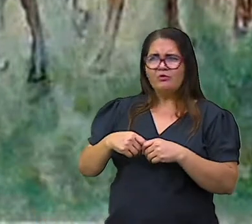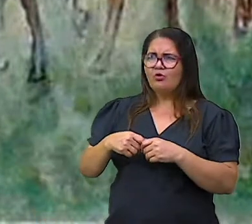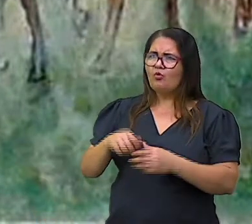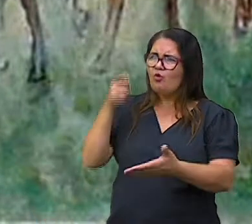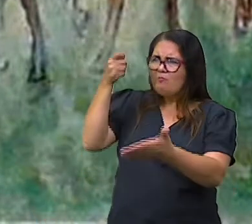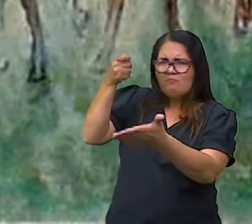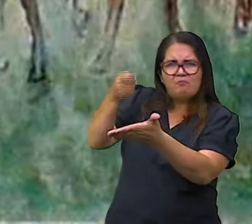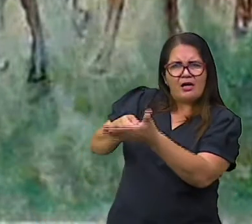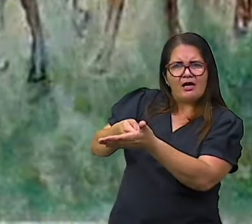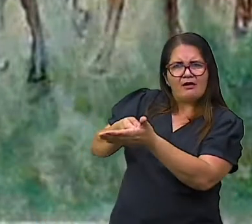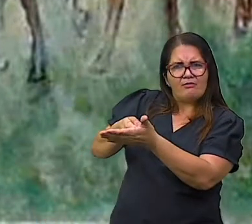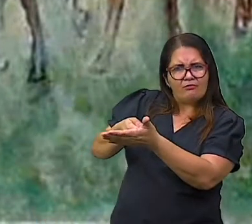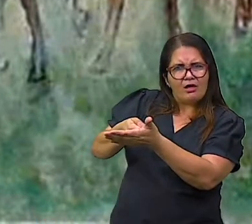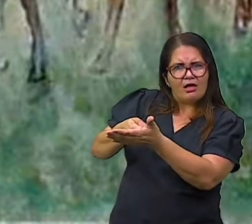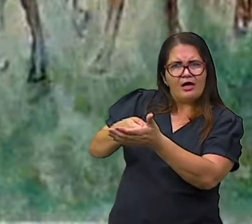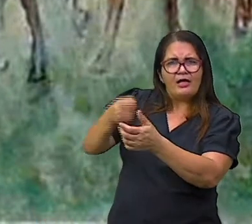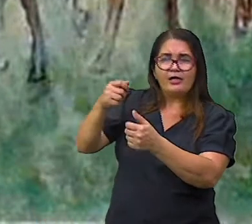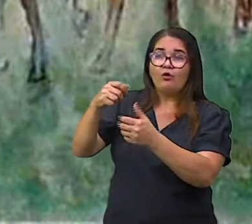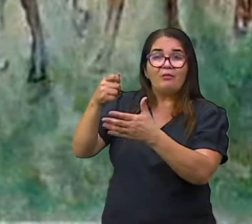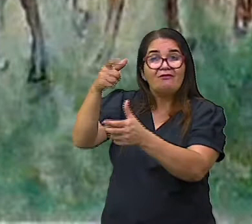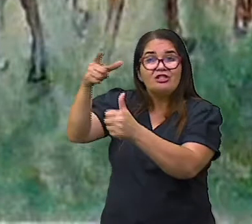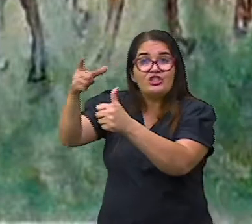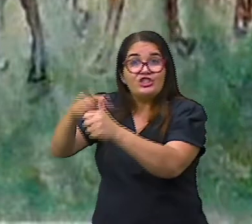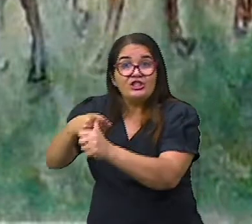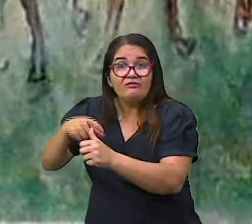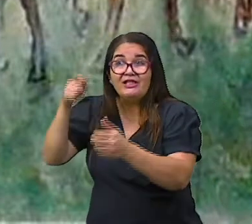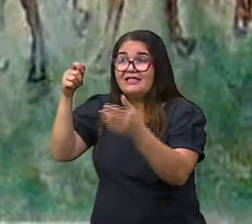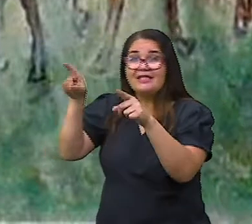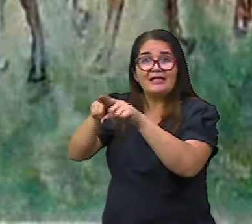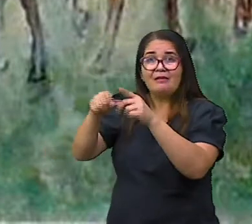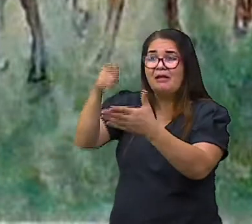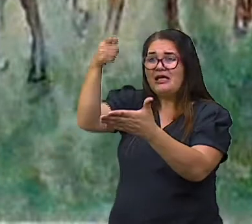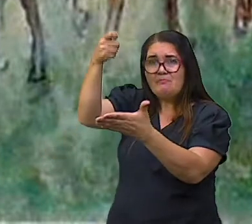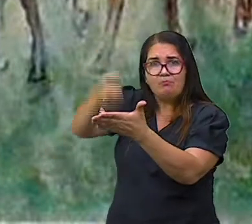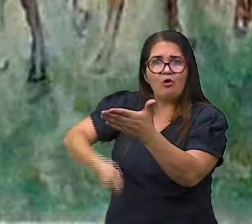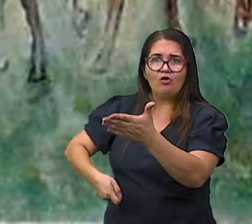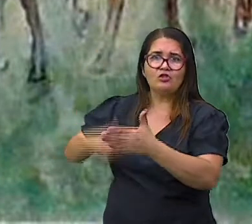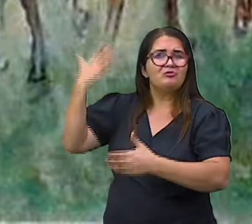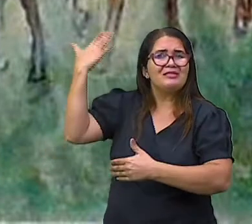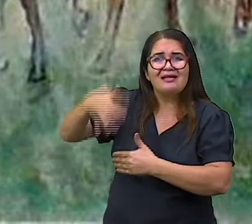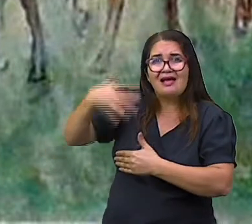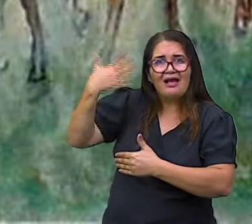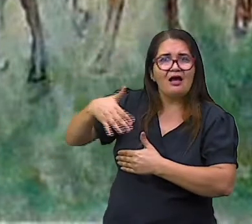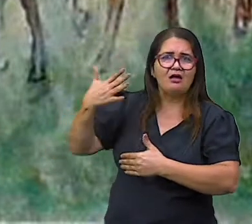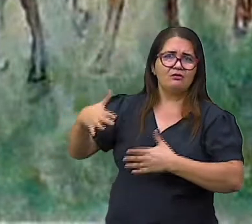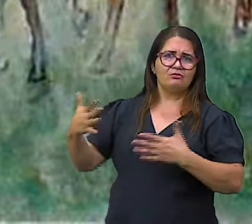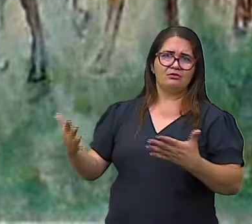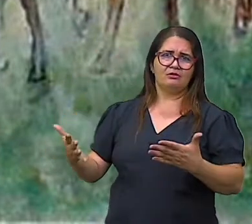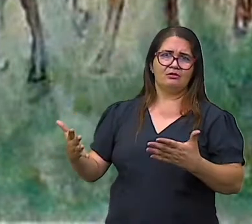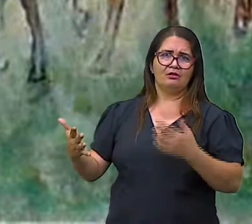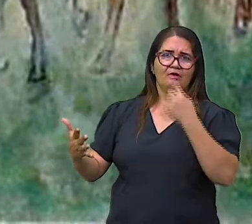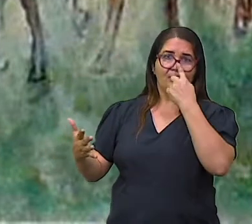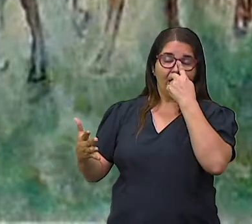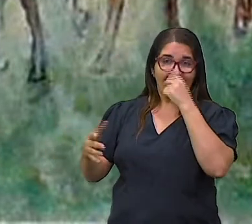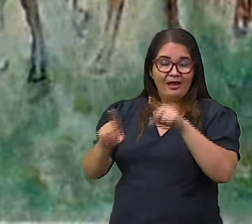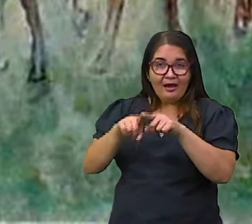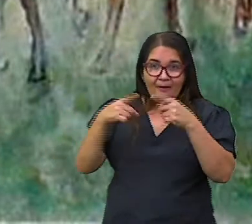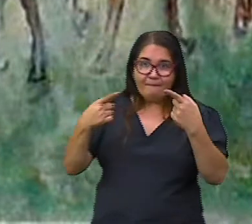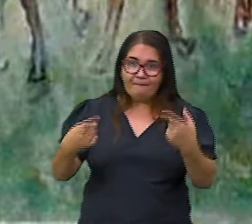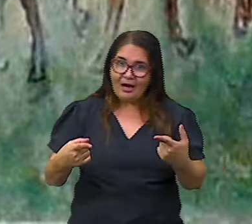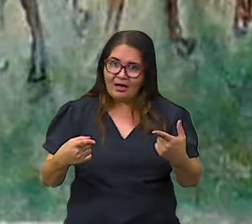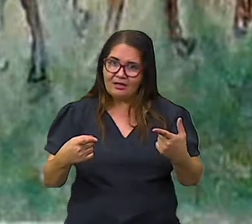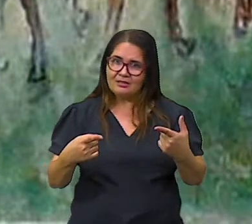principal alimento dos escravos no Sudeste e Nordeste do Brasil. Porém, este produto recebia uma